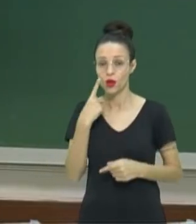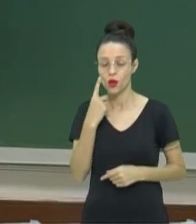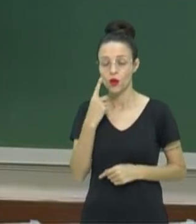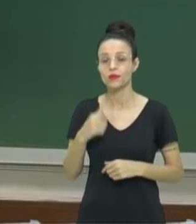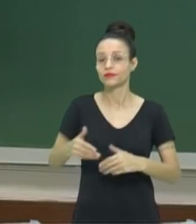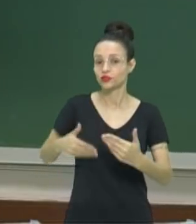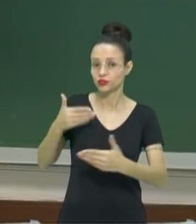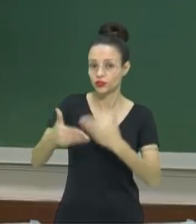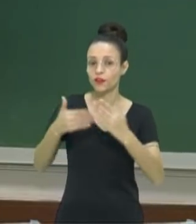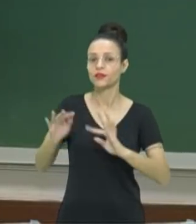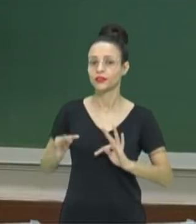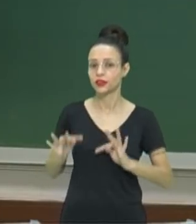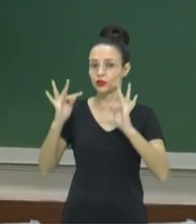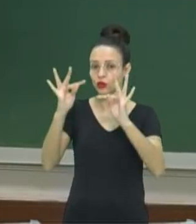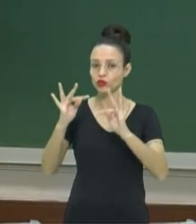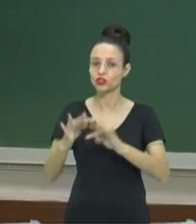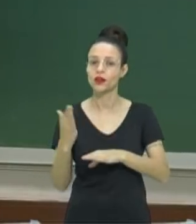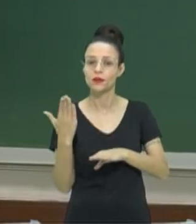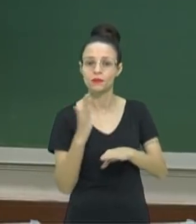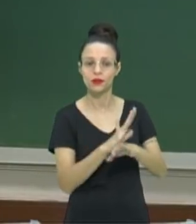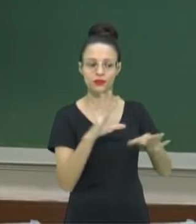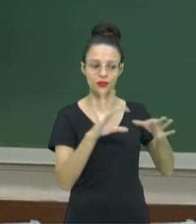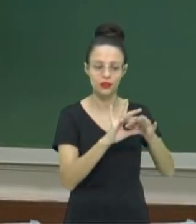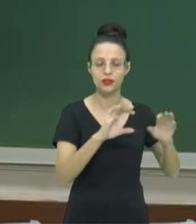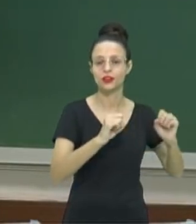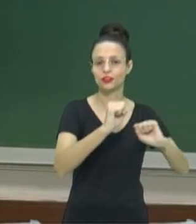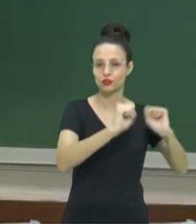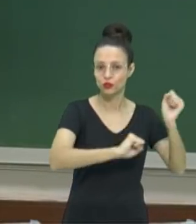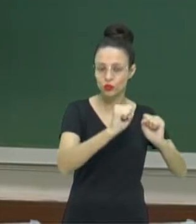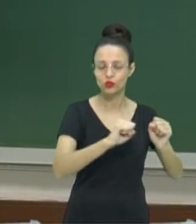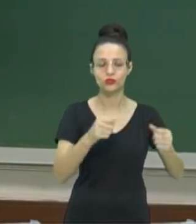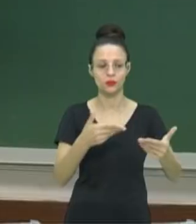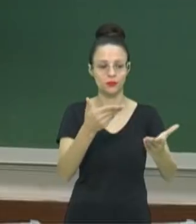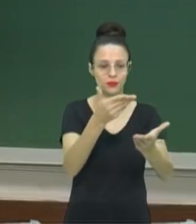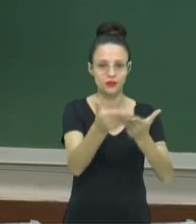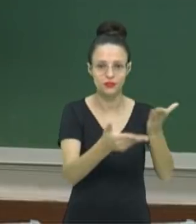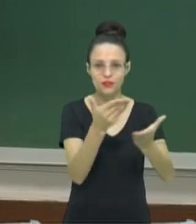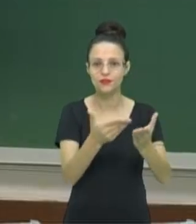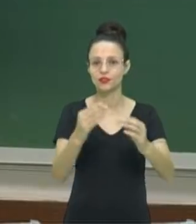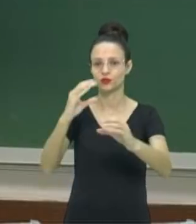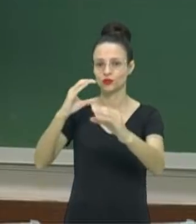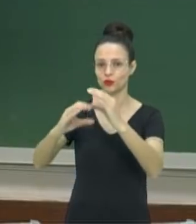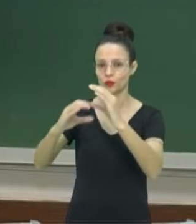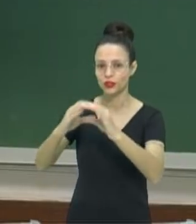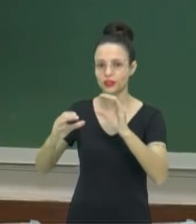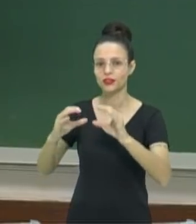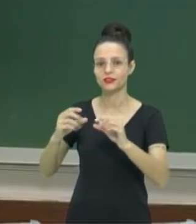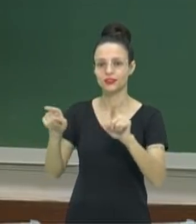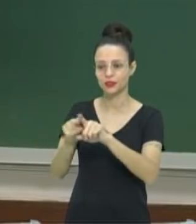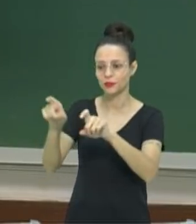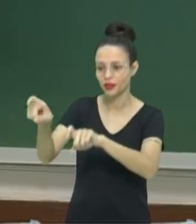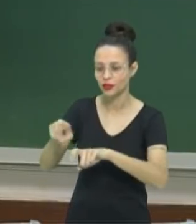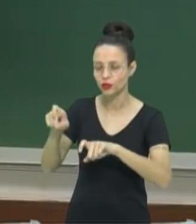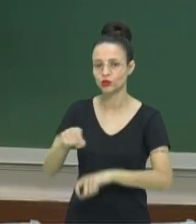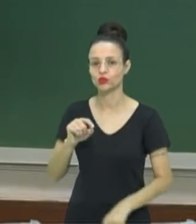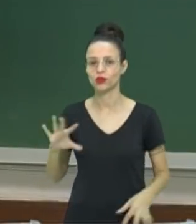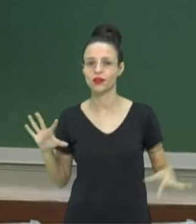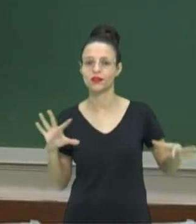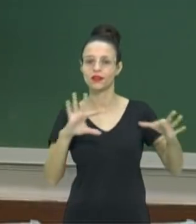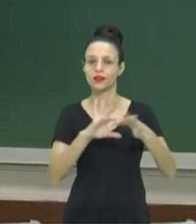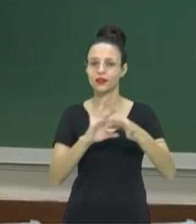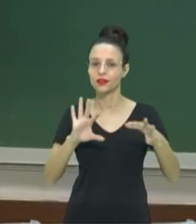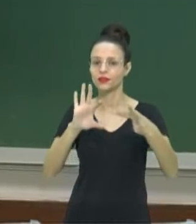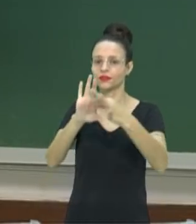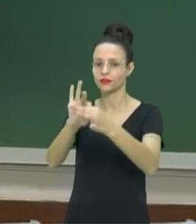se desenvolve tecnologia para atender a indústria, para atender serviços, para atender comunicação, para atender a agricultura. Então, nós temos